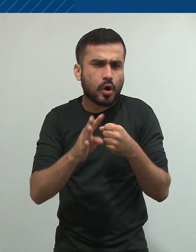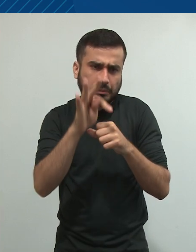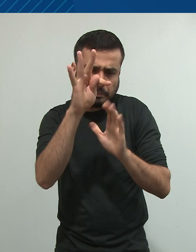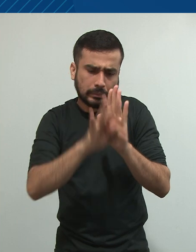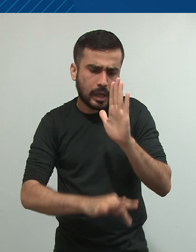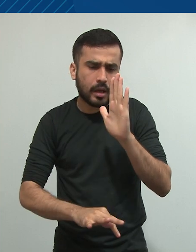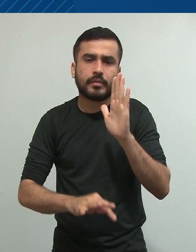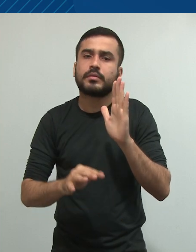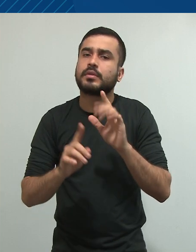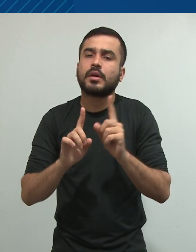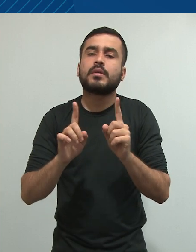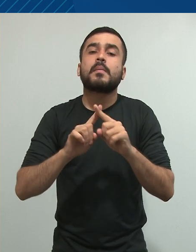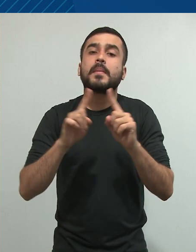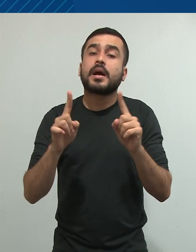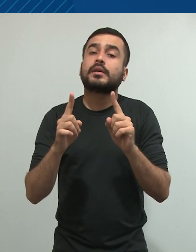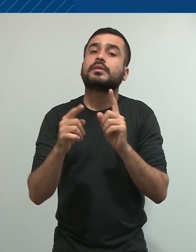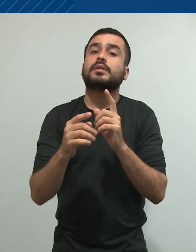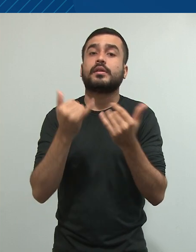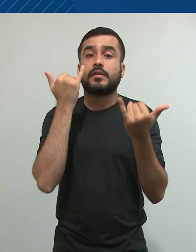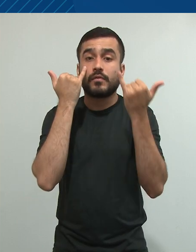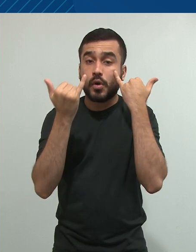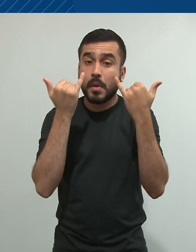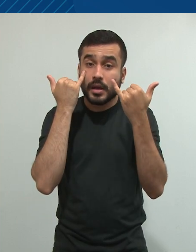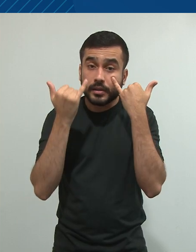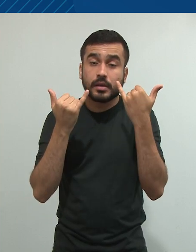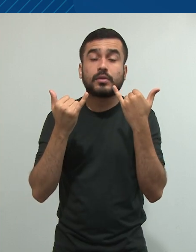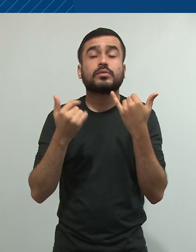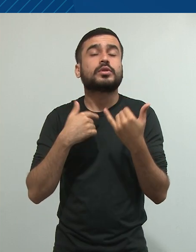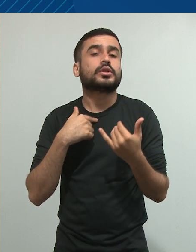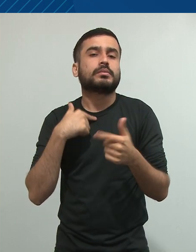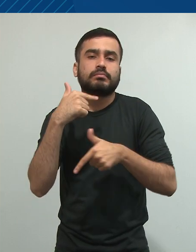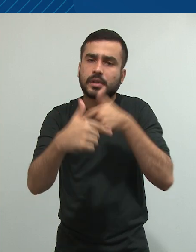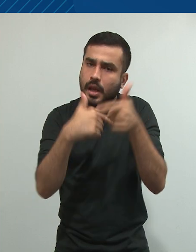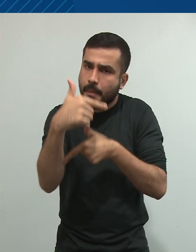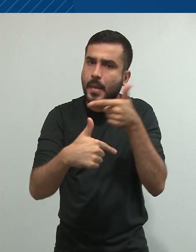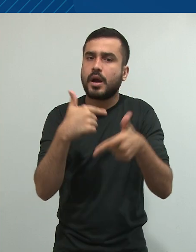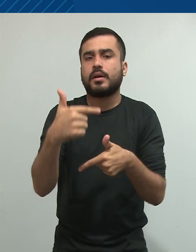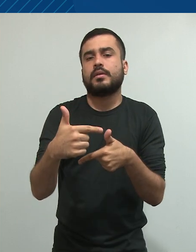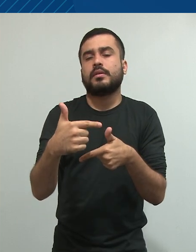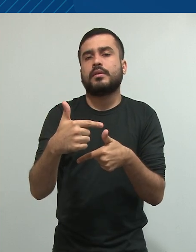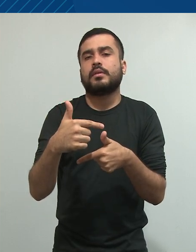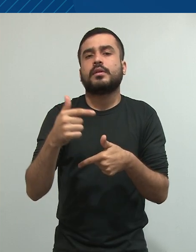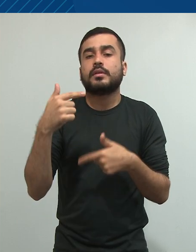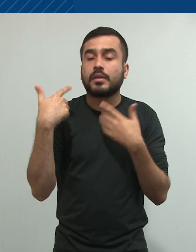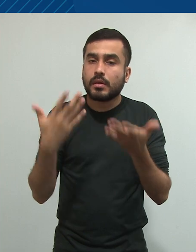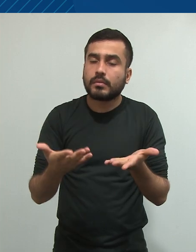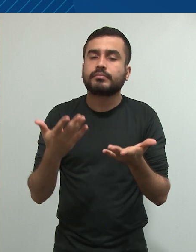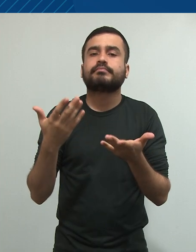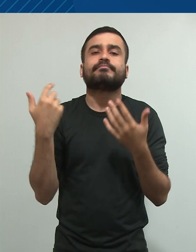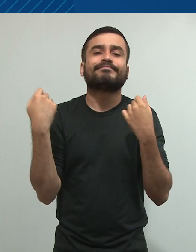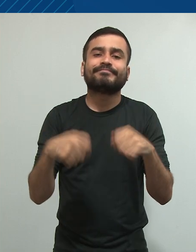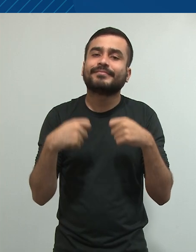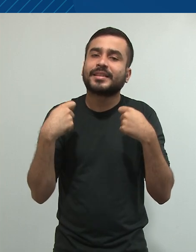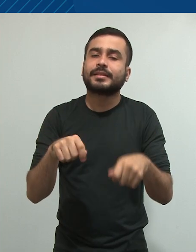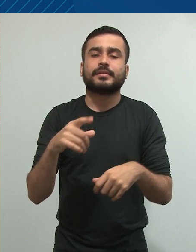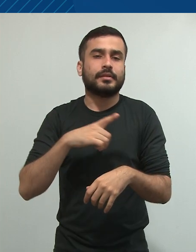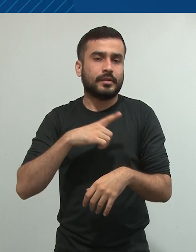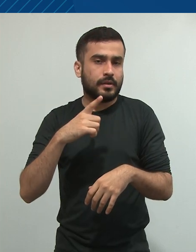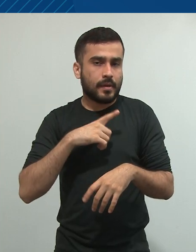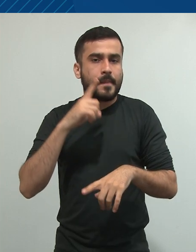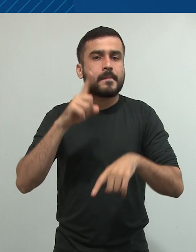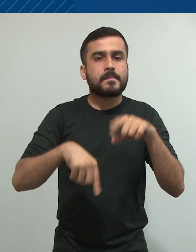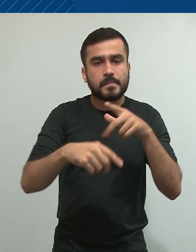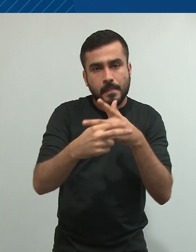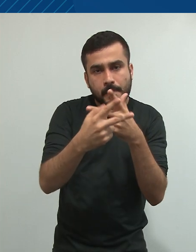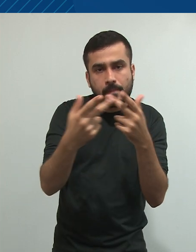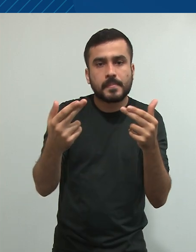Então, assim, o dado, ele só vira informação depois que a gente trabalha ele. Então, é por isso que é importante trazer esse tipo de recurso para